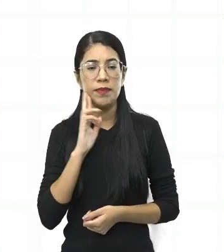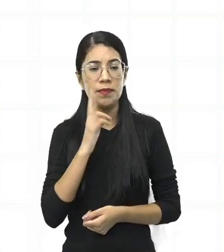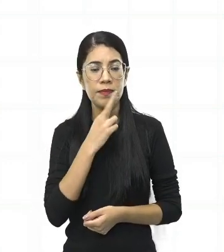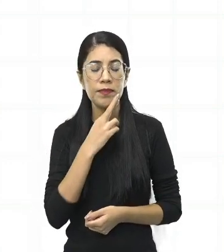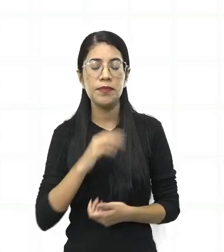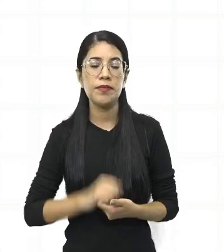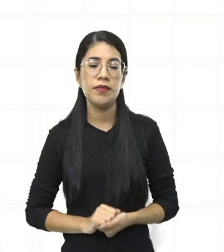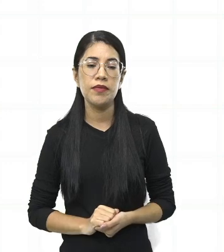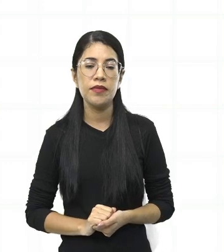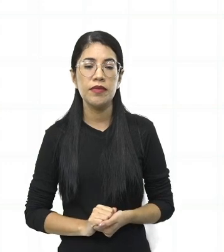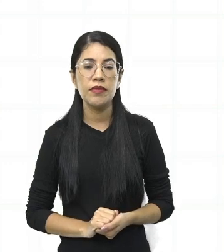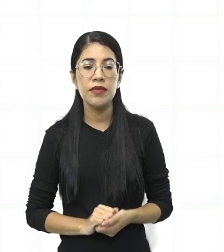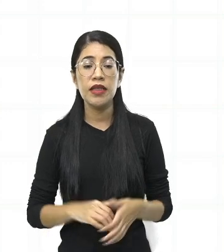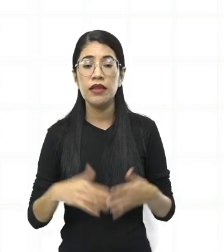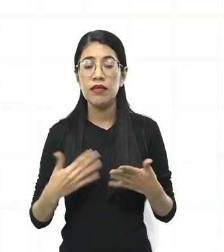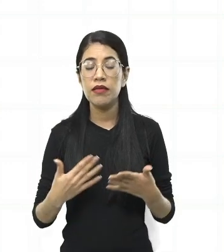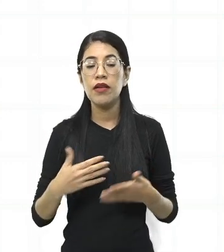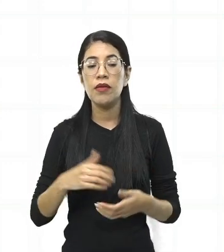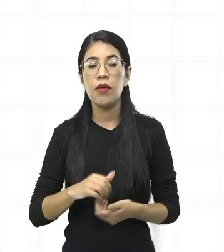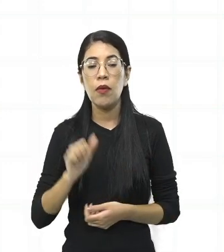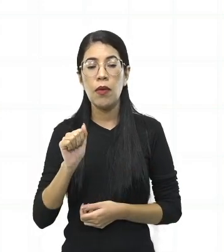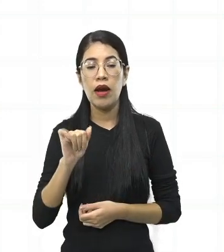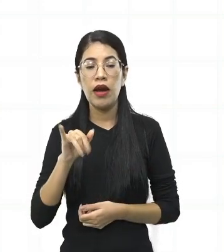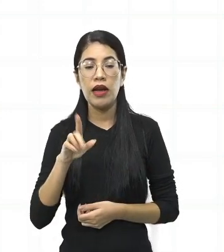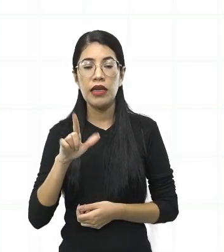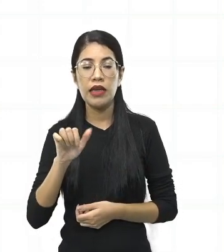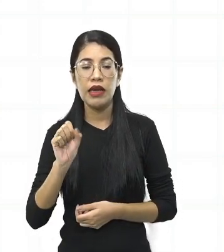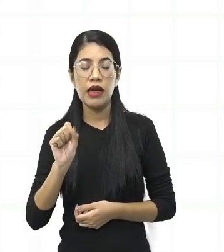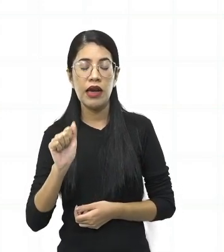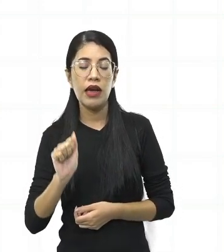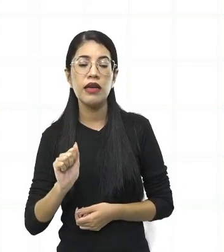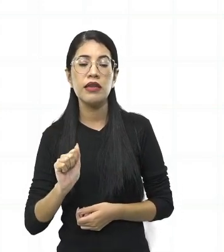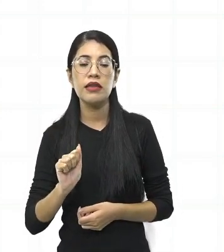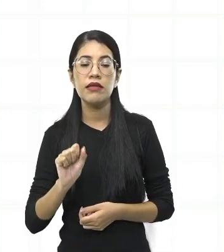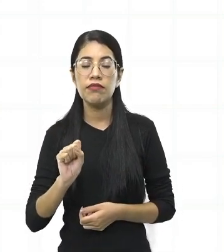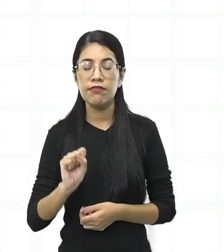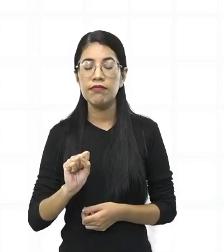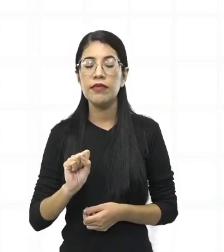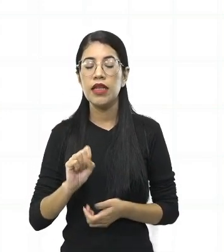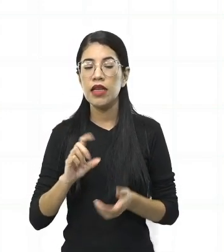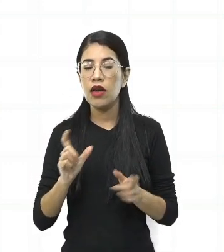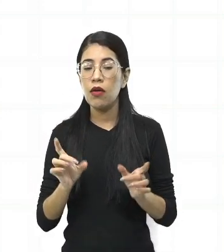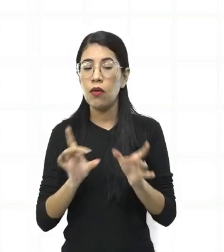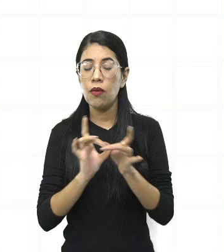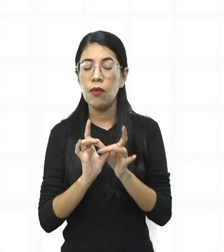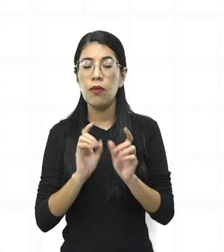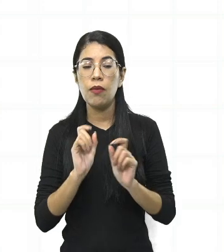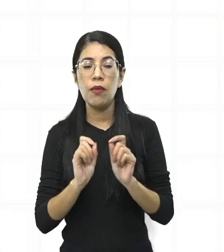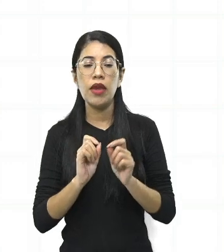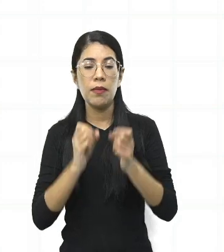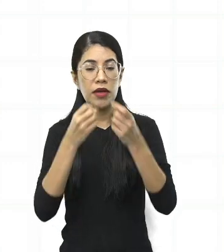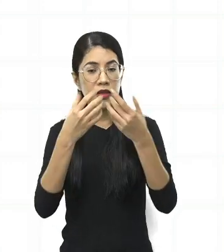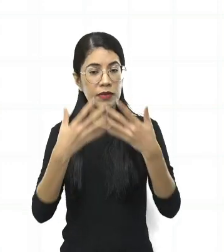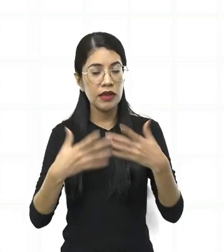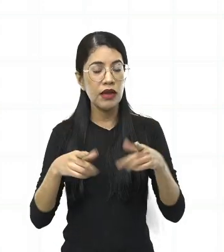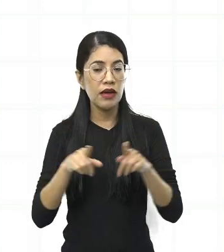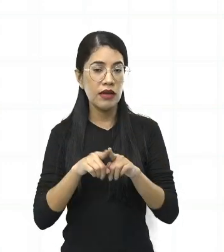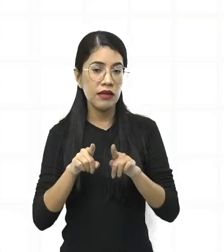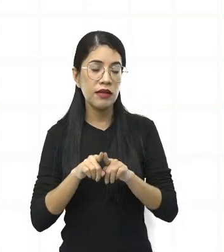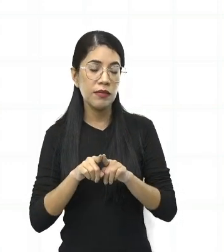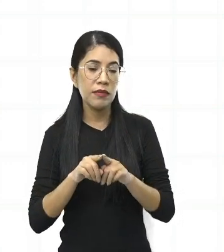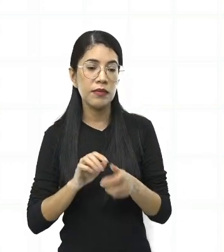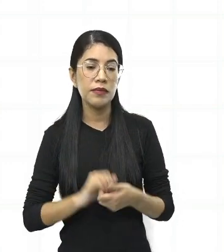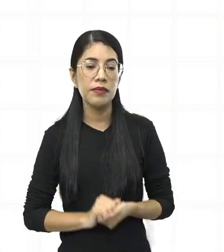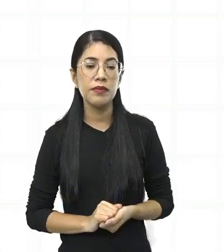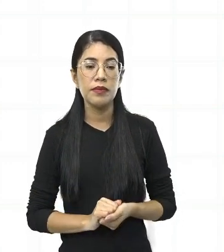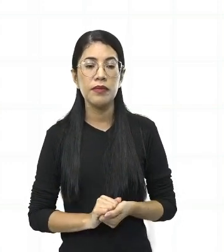só, aliás, né, ele tá aqui, ele se enquadra como uma expressão de explicação, correção ou